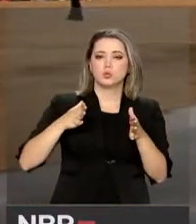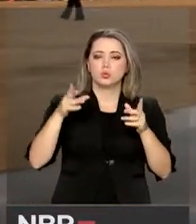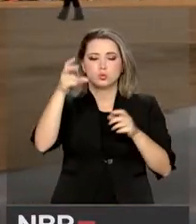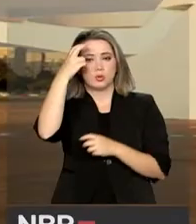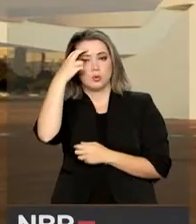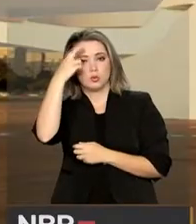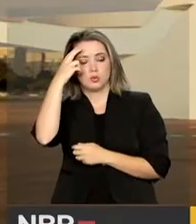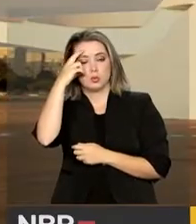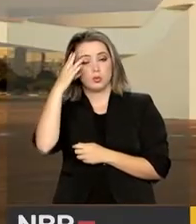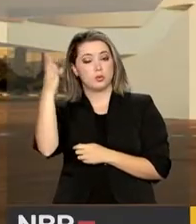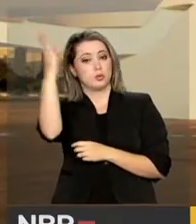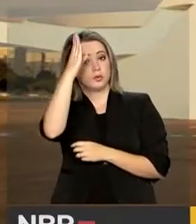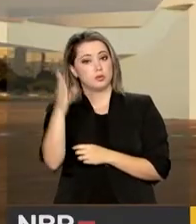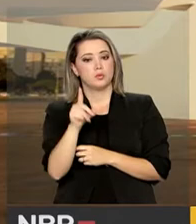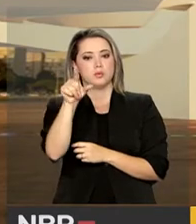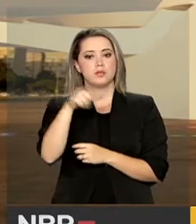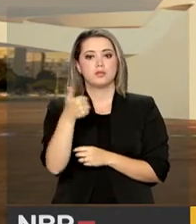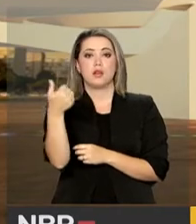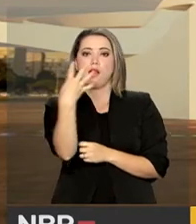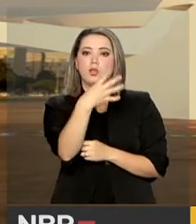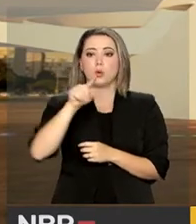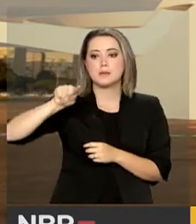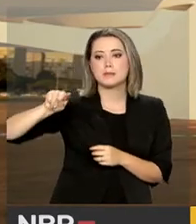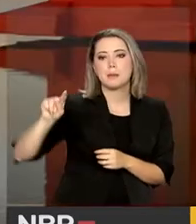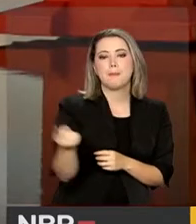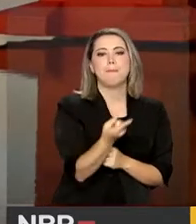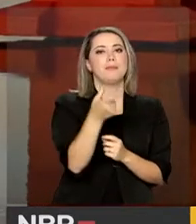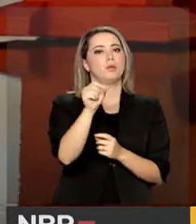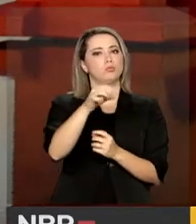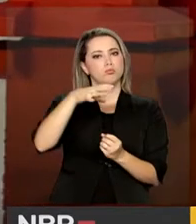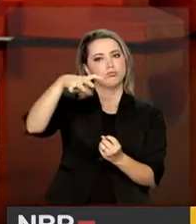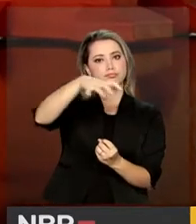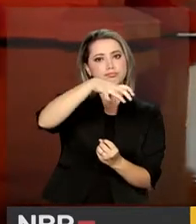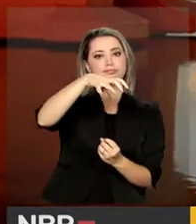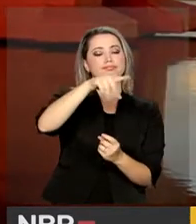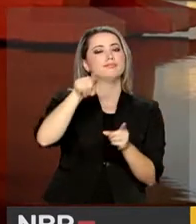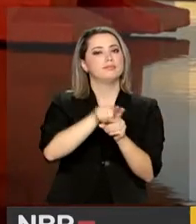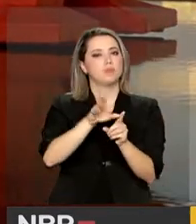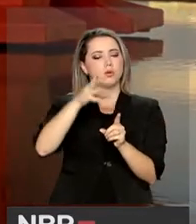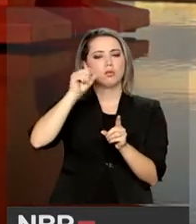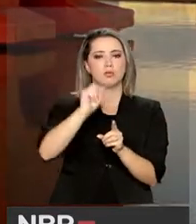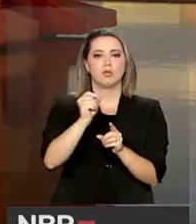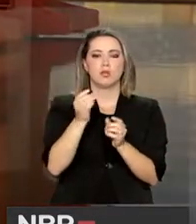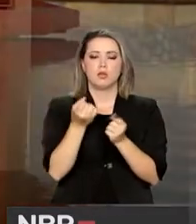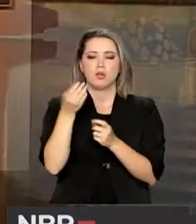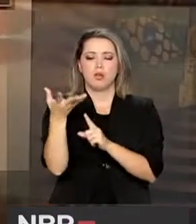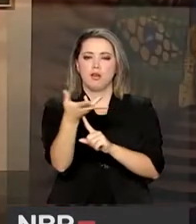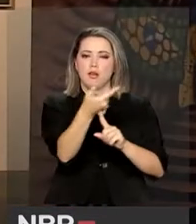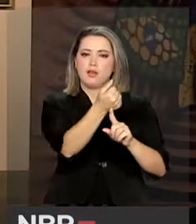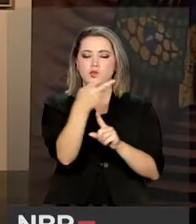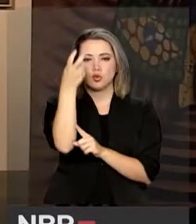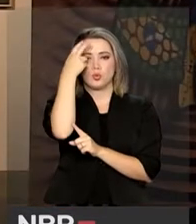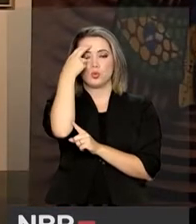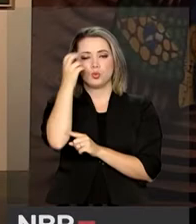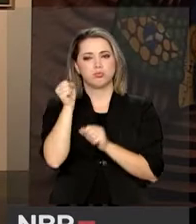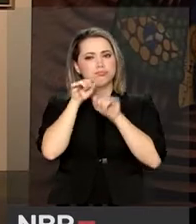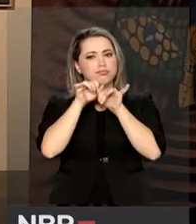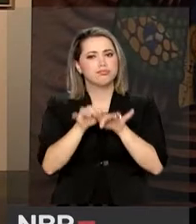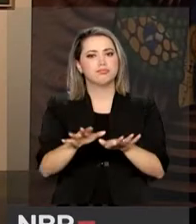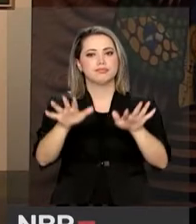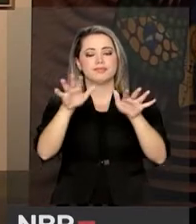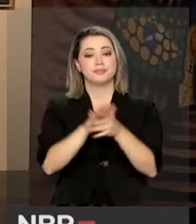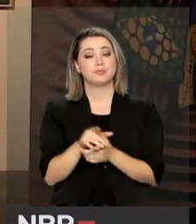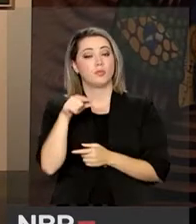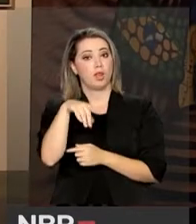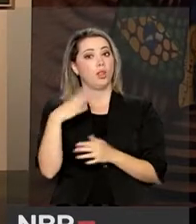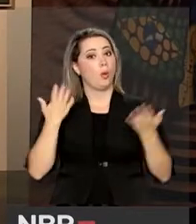Essa semiesfera tem 14 mil metros quadrados e transborda arte e cultura. Para esse passeio pelos museus